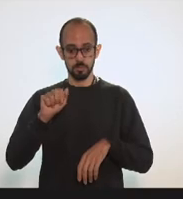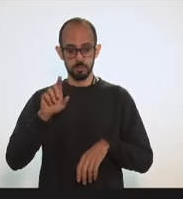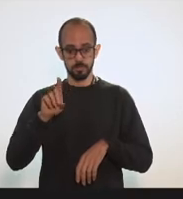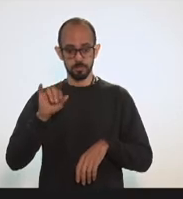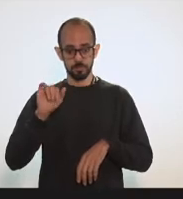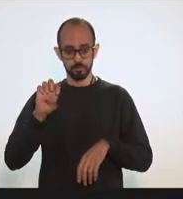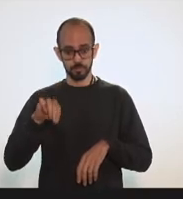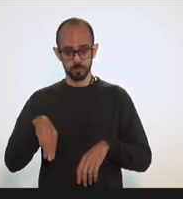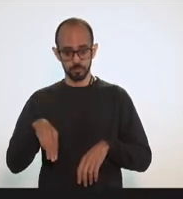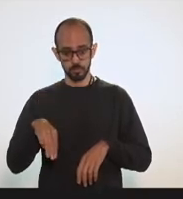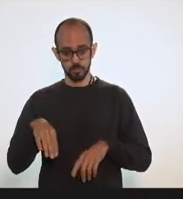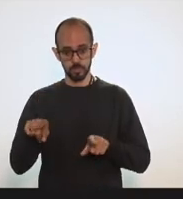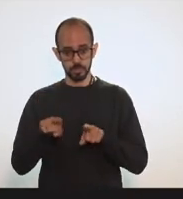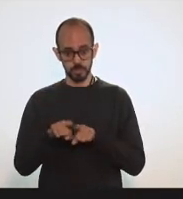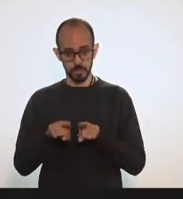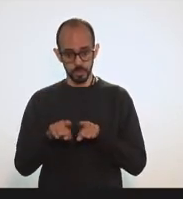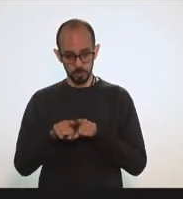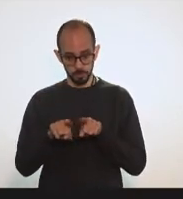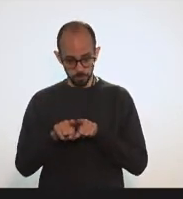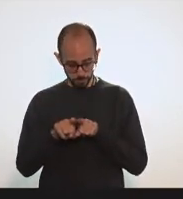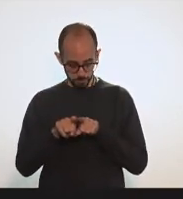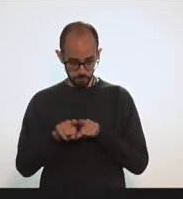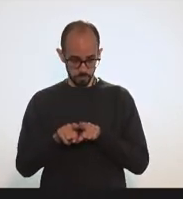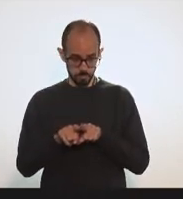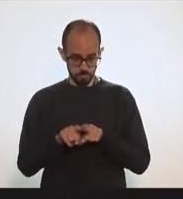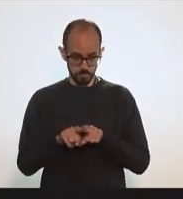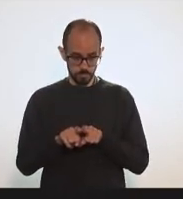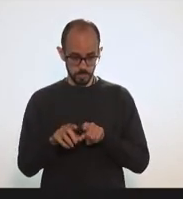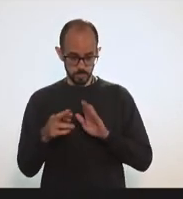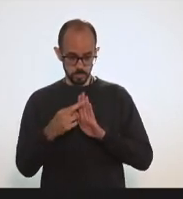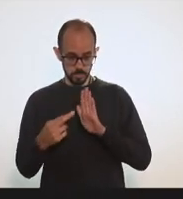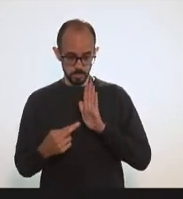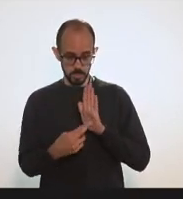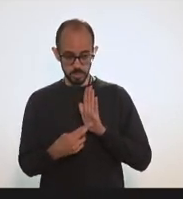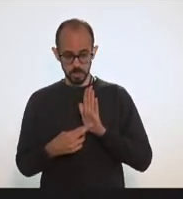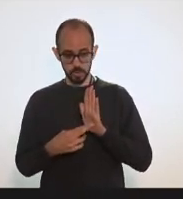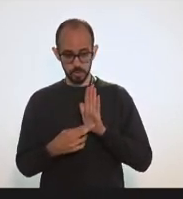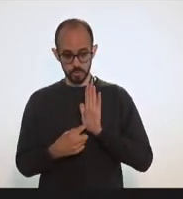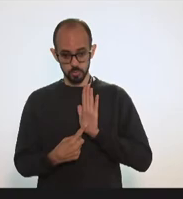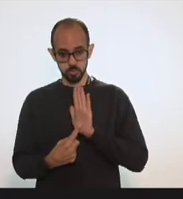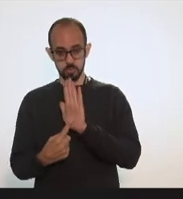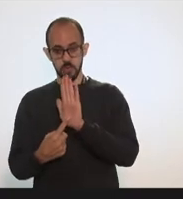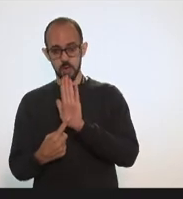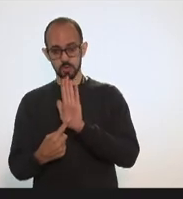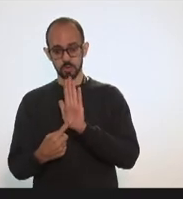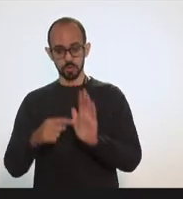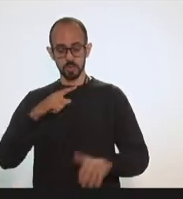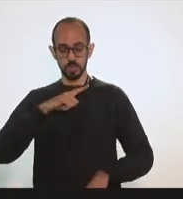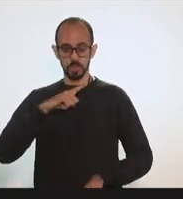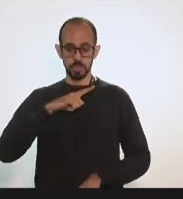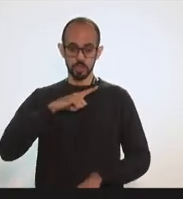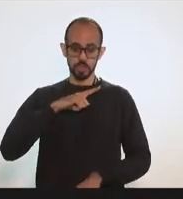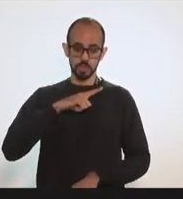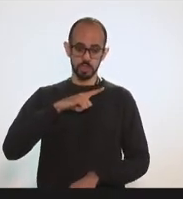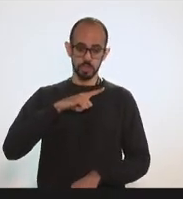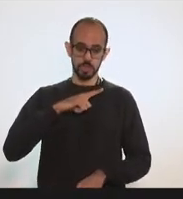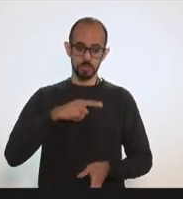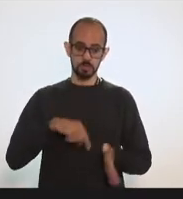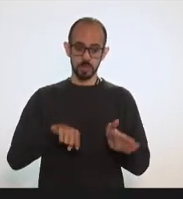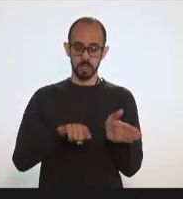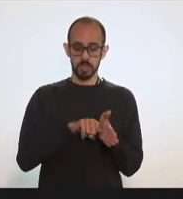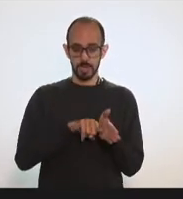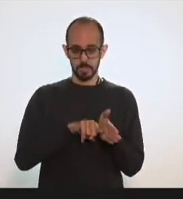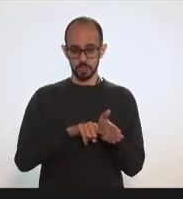também já estava, nos relatórios já indicam que havia uma indicativa negativa de